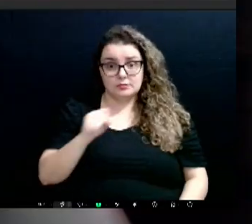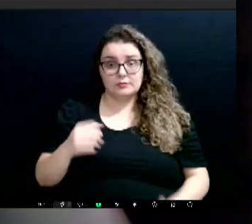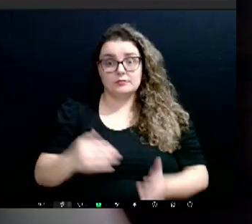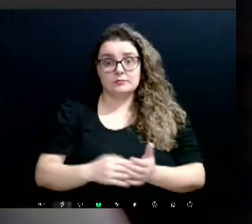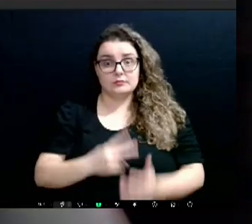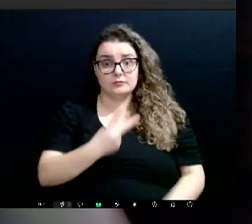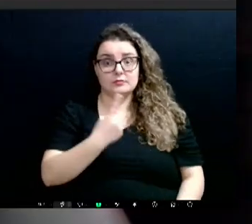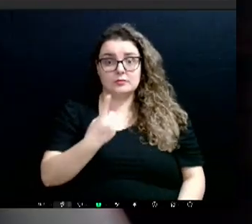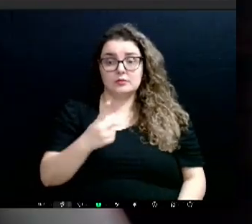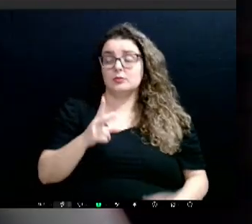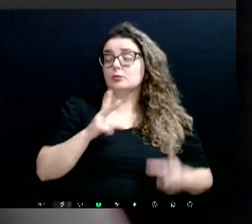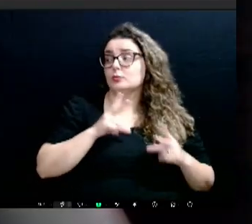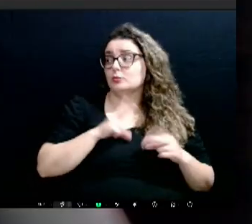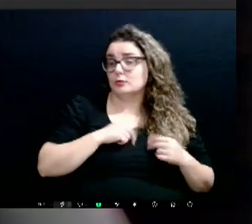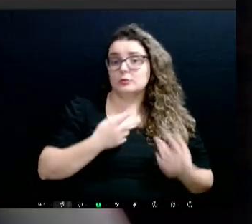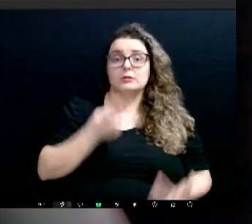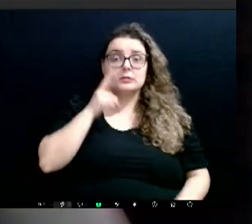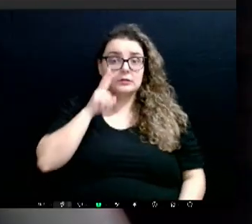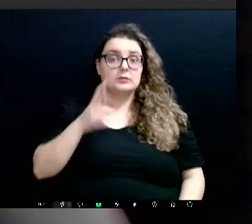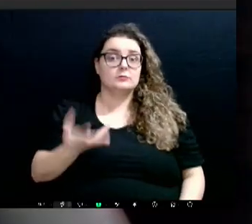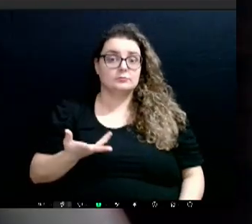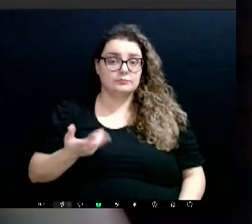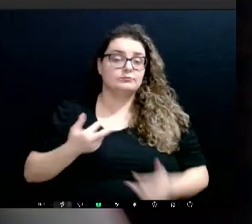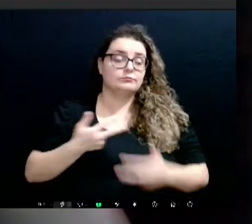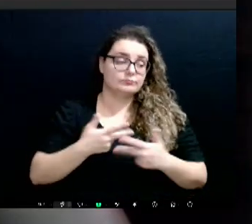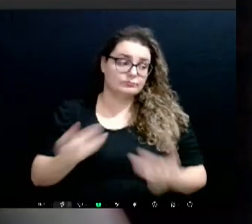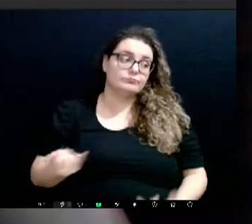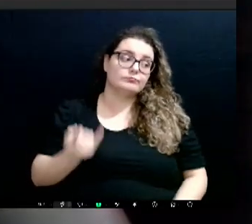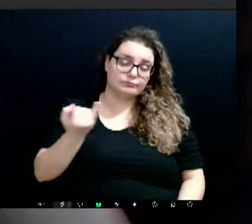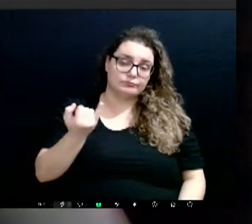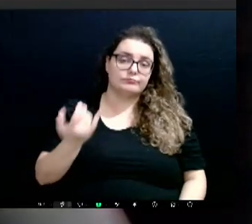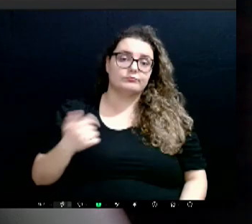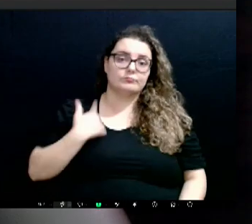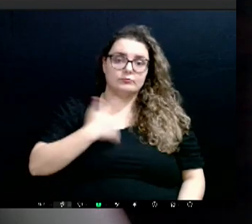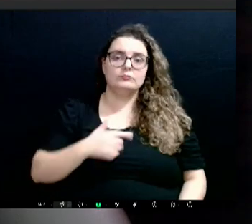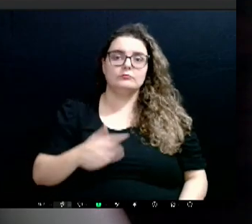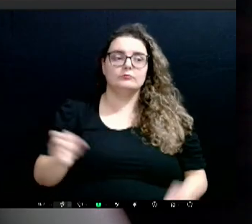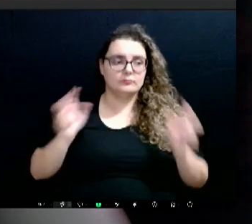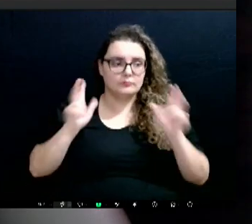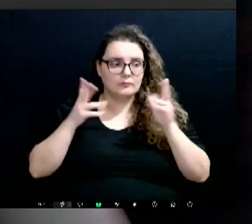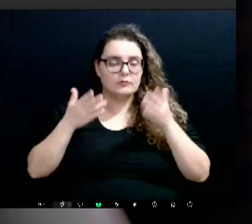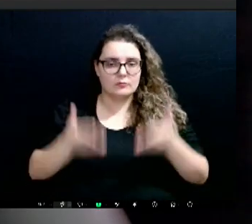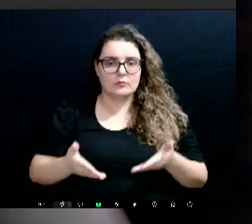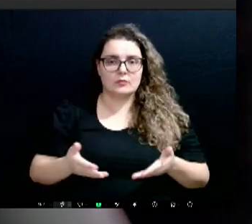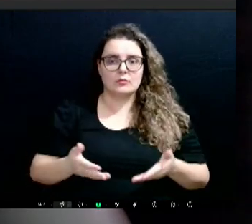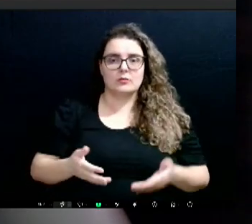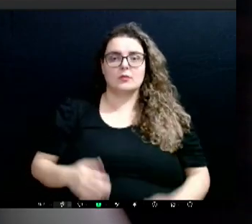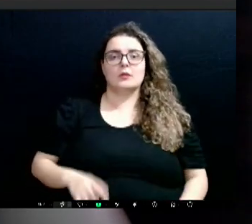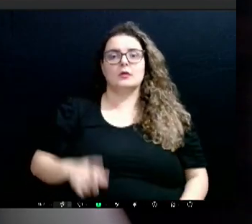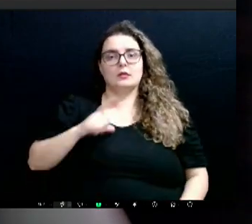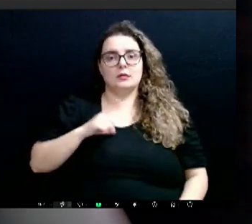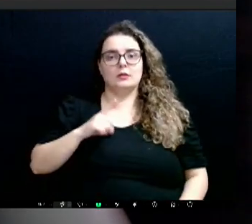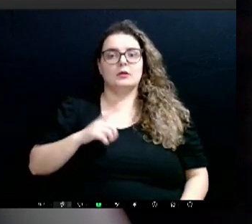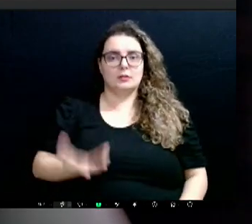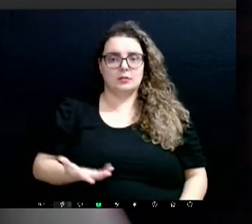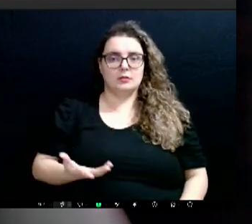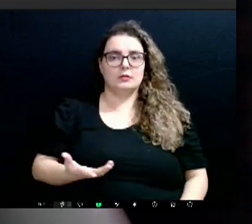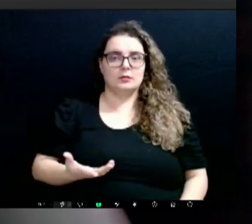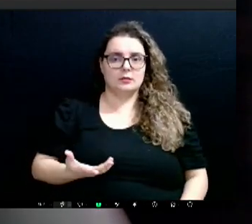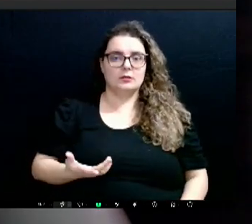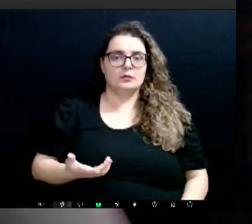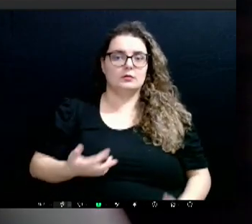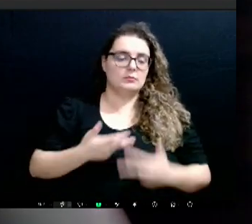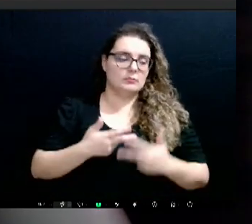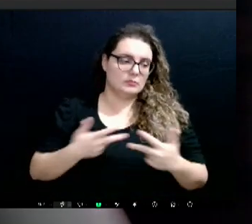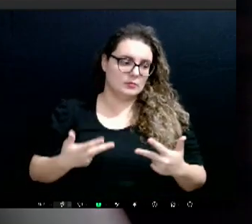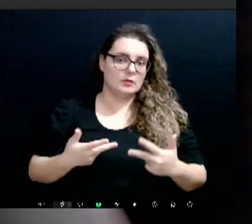vejo que é uma coisa muito importante a gente estar atento a esse fator, que hoje tem sido um fator que muitos dizem, nossa,